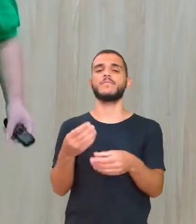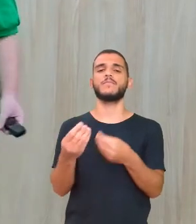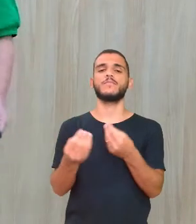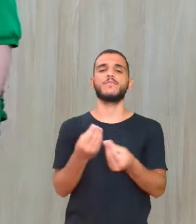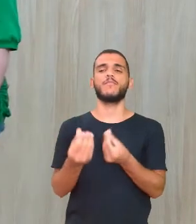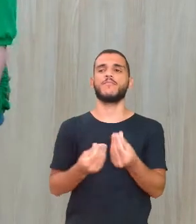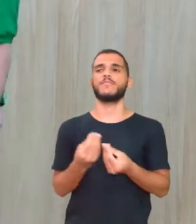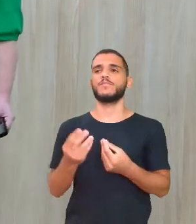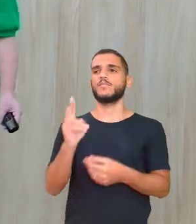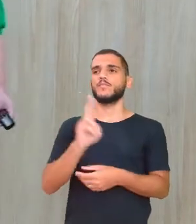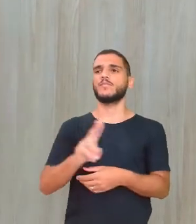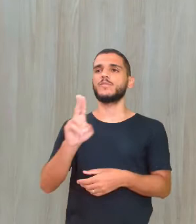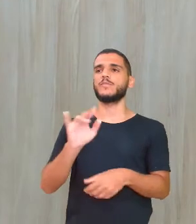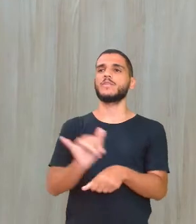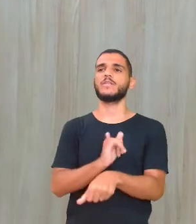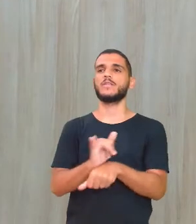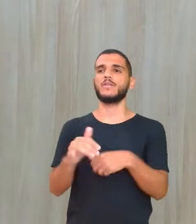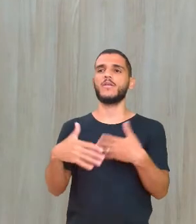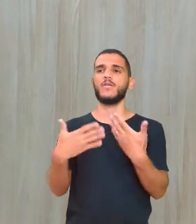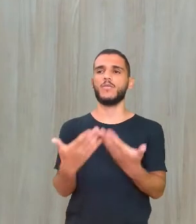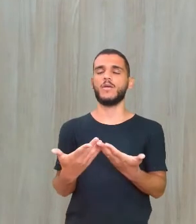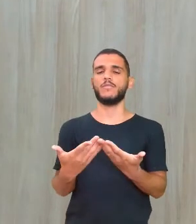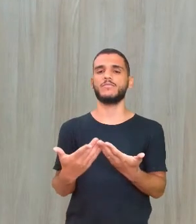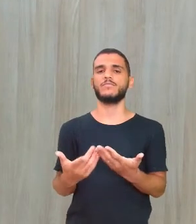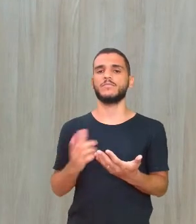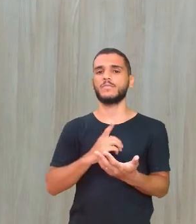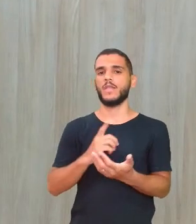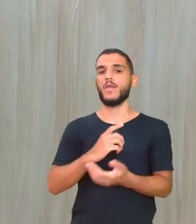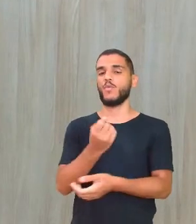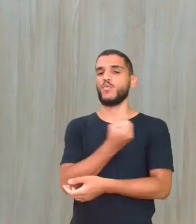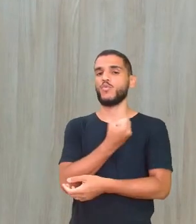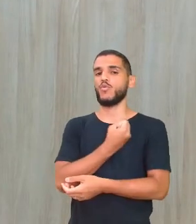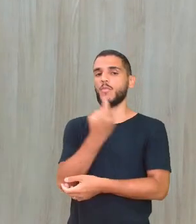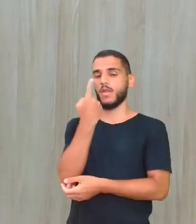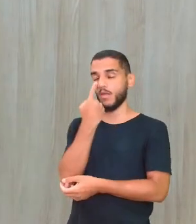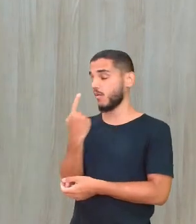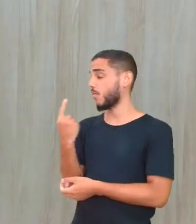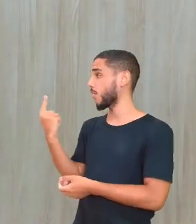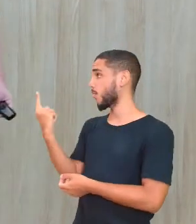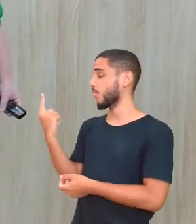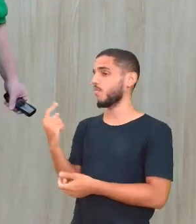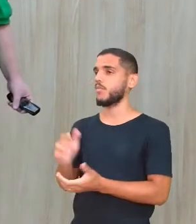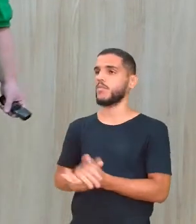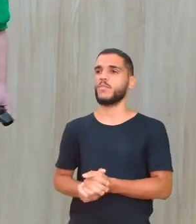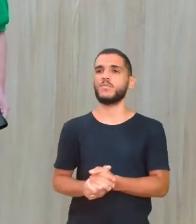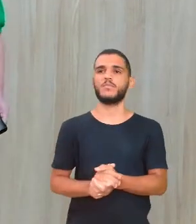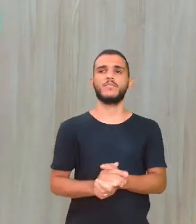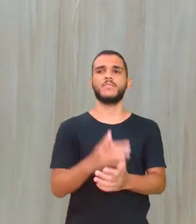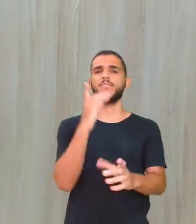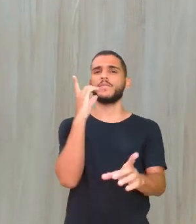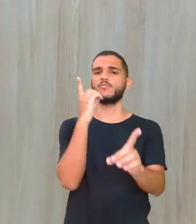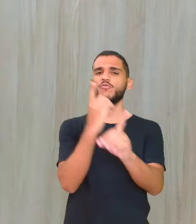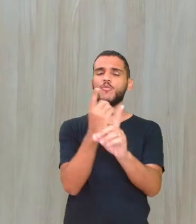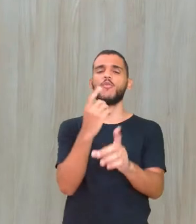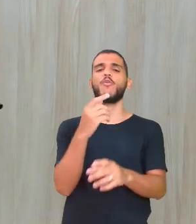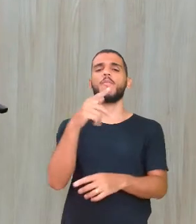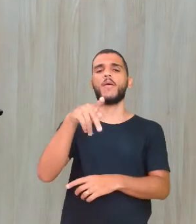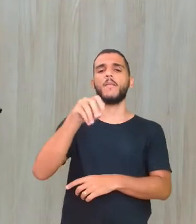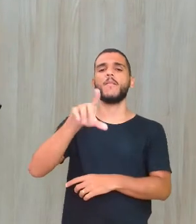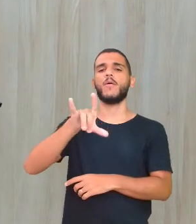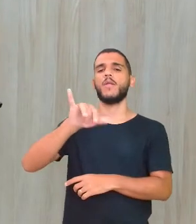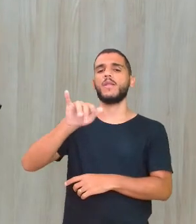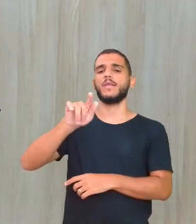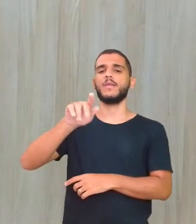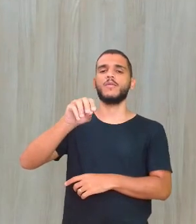partir desses pontos que estão aqui, tá? Então, descubra quais polígonos possuem os